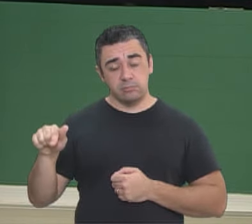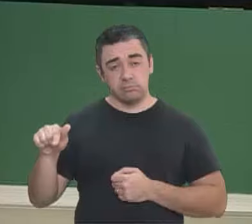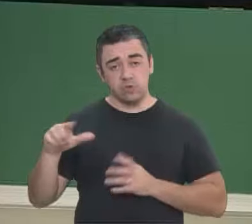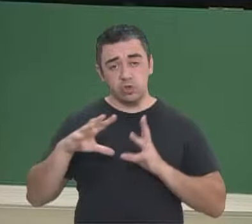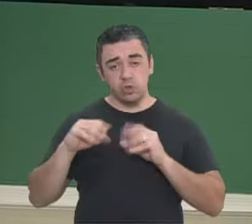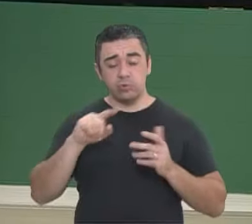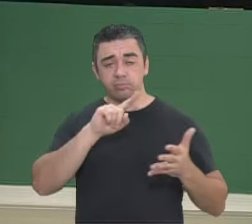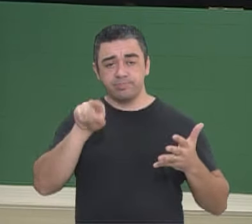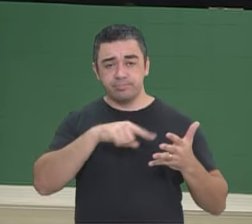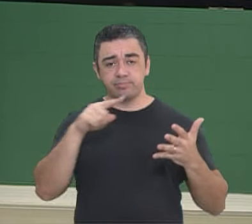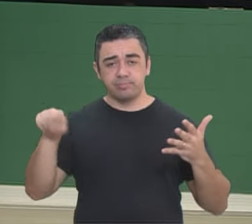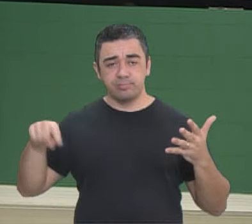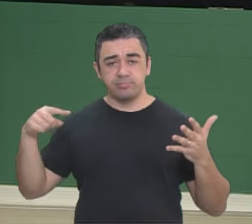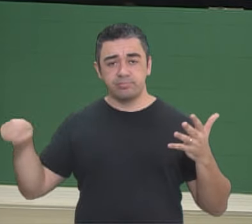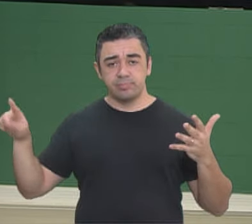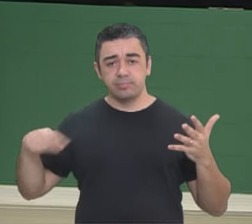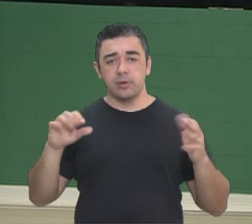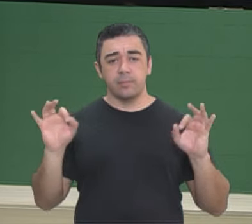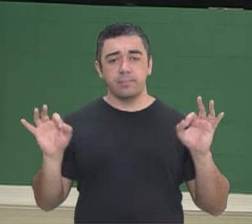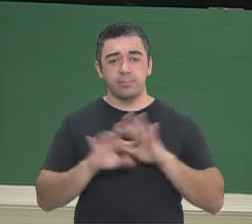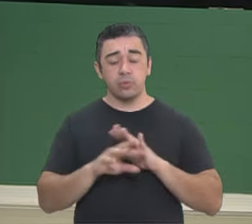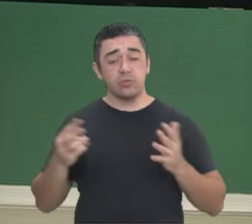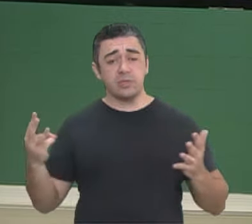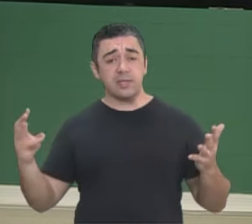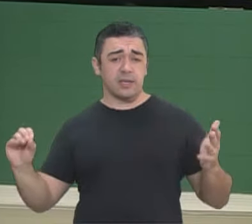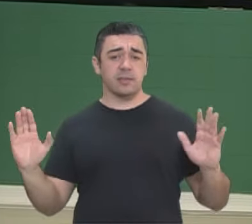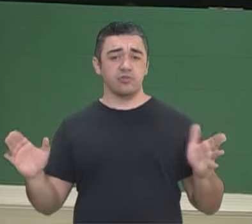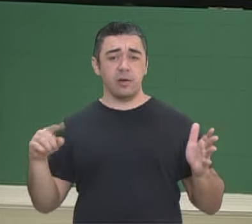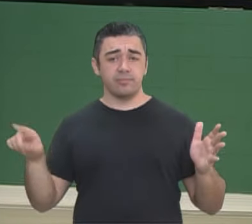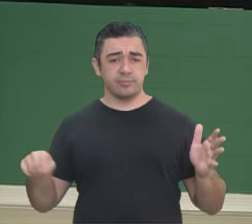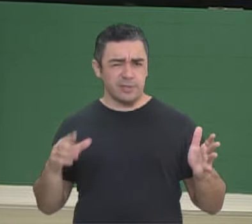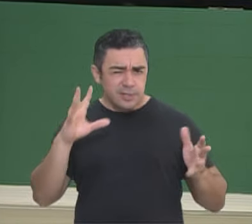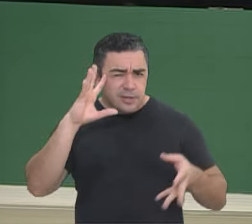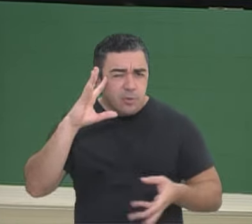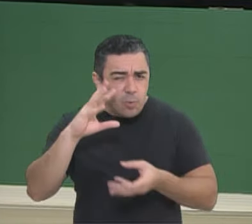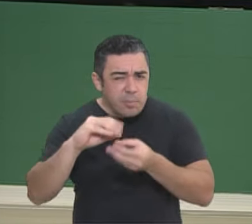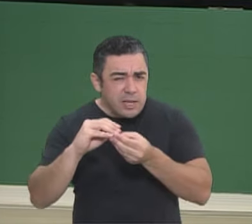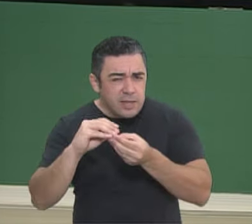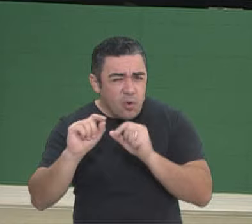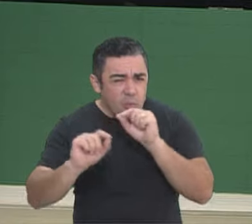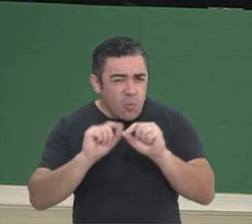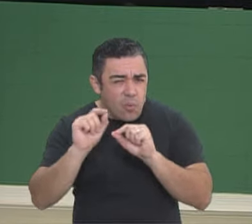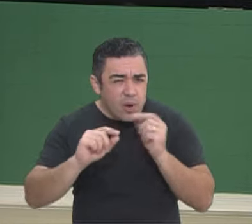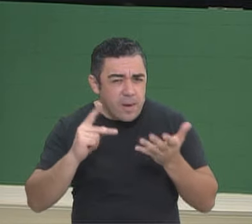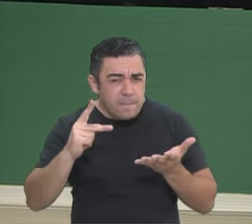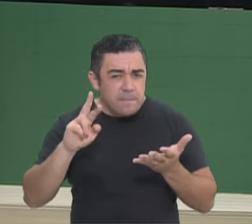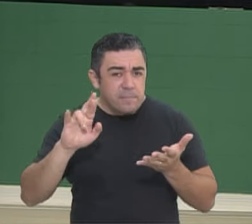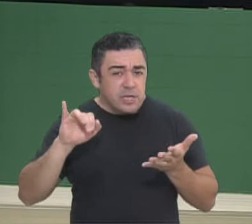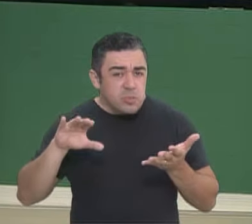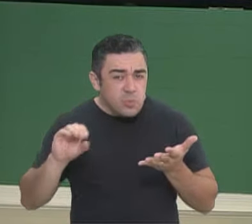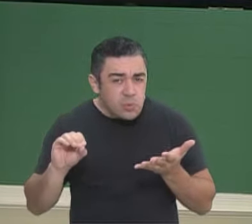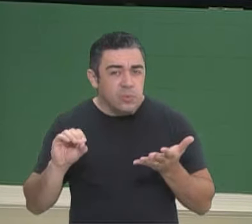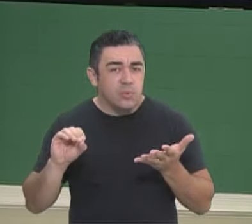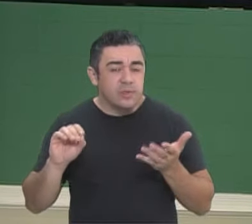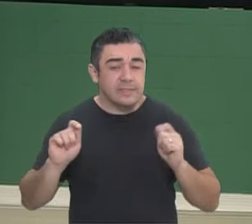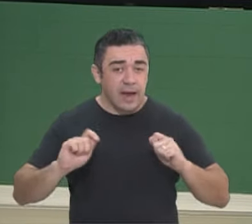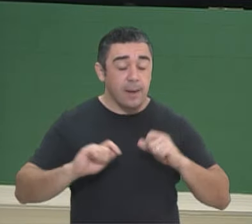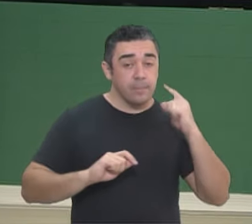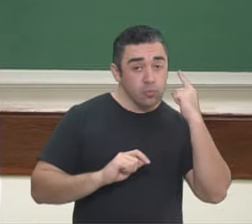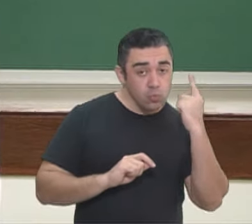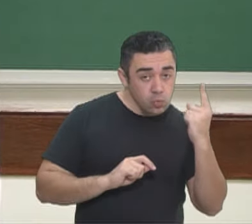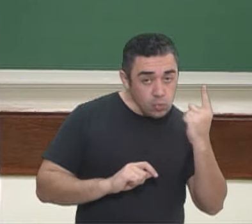9, 27 e o 30 já está riscado, ok? Já conseguiu compreender o que são os números primos? Que dá para dividir por 1 e